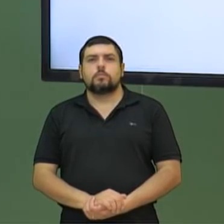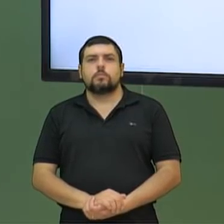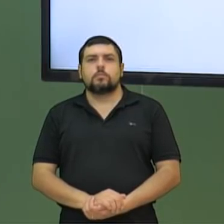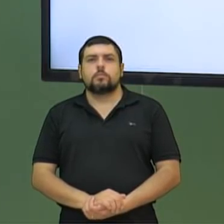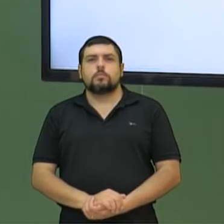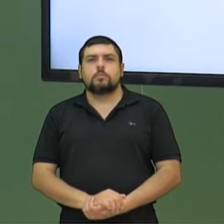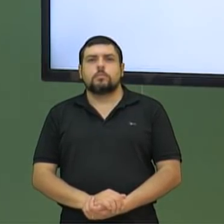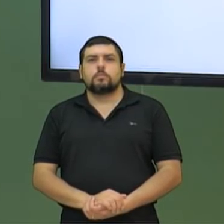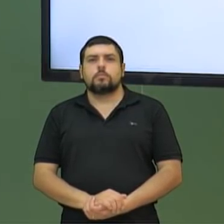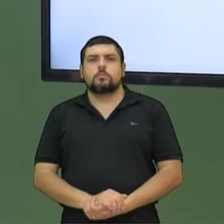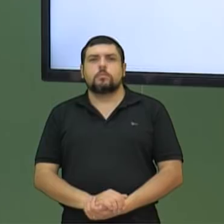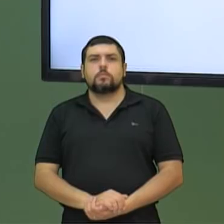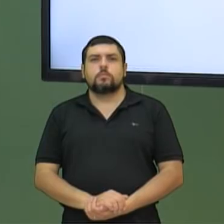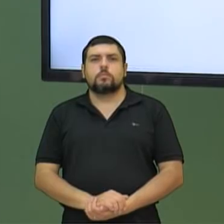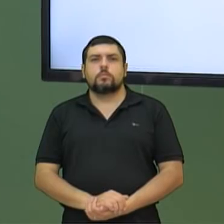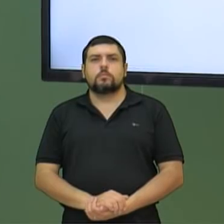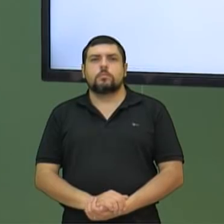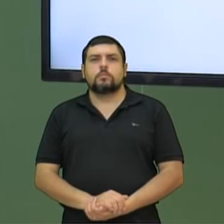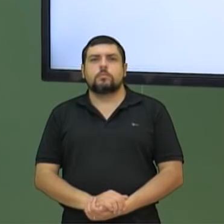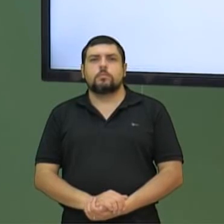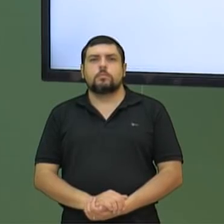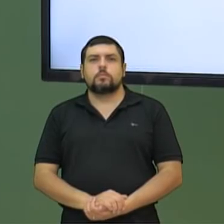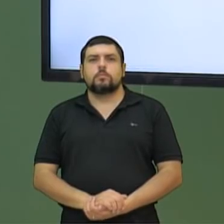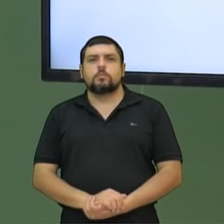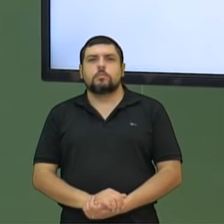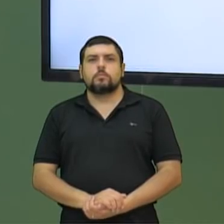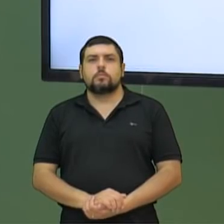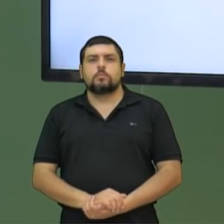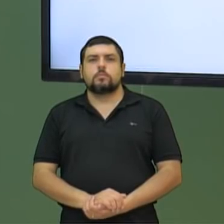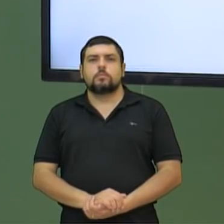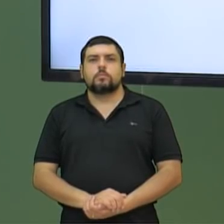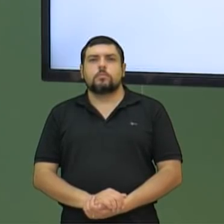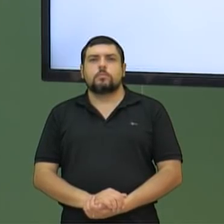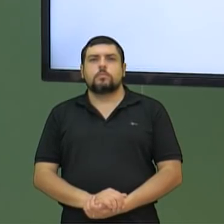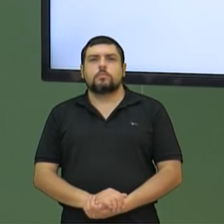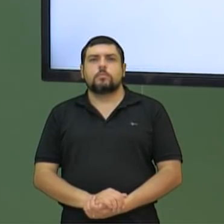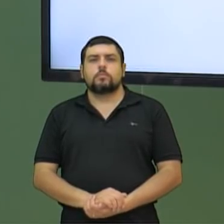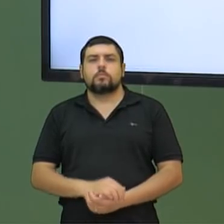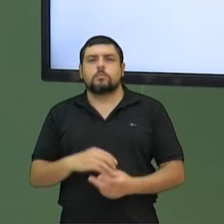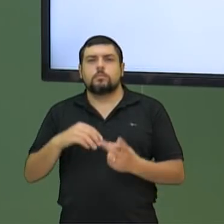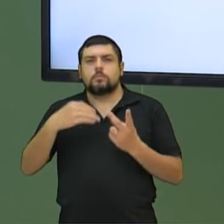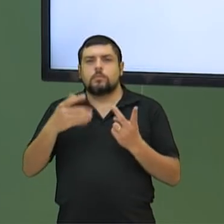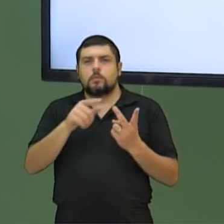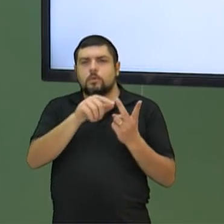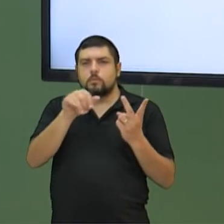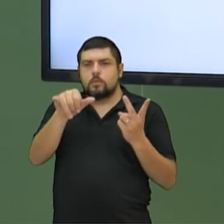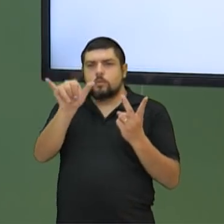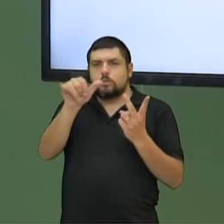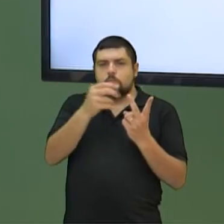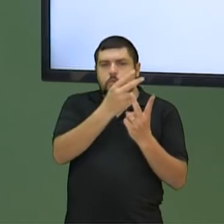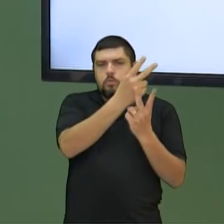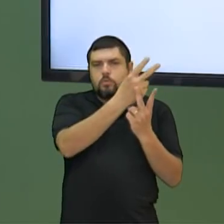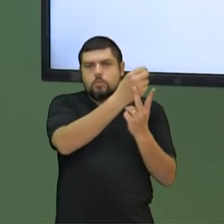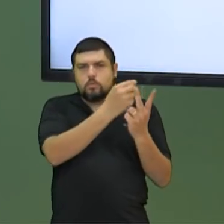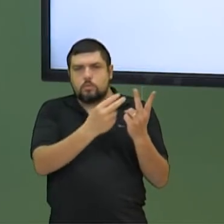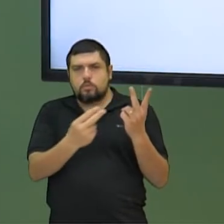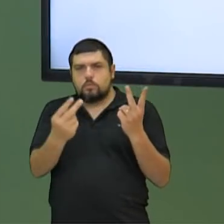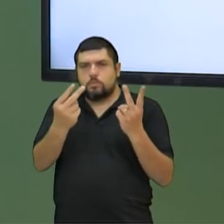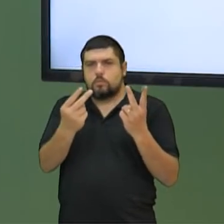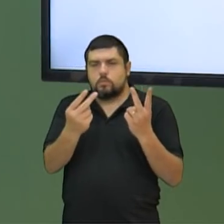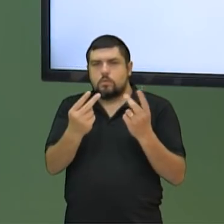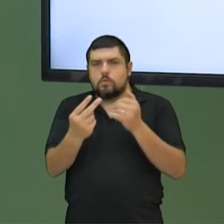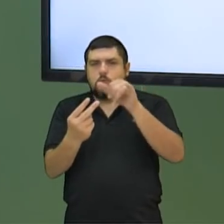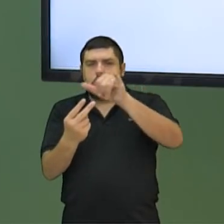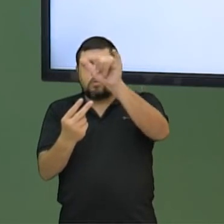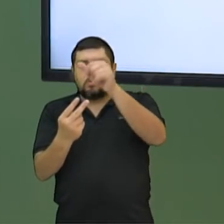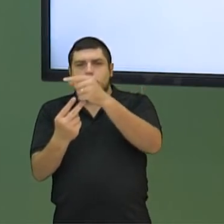no denominador. Então, fica y sobre 2. 49 ao quadrado é igual a 49 elevado a y sobre 2.